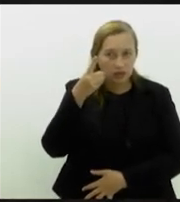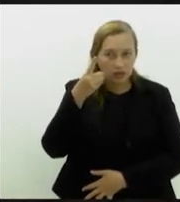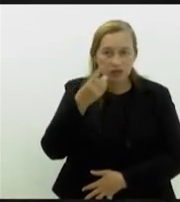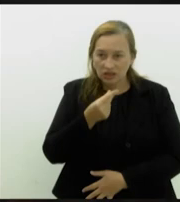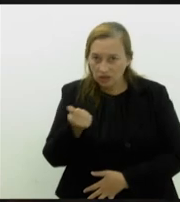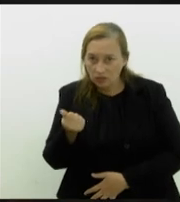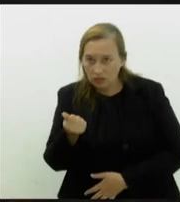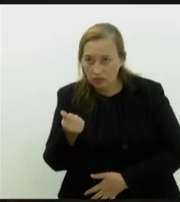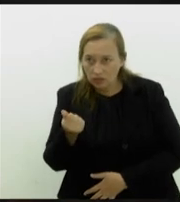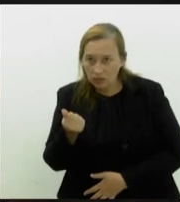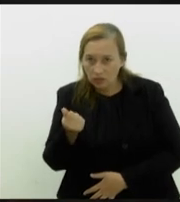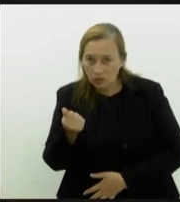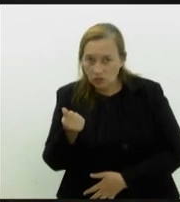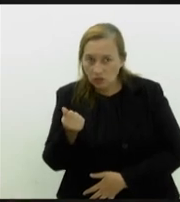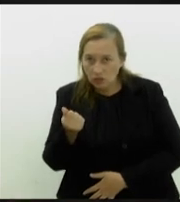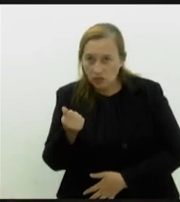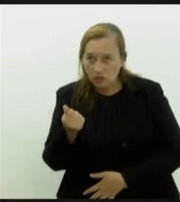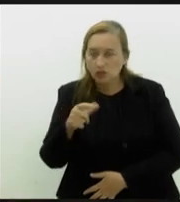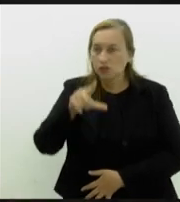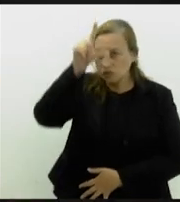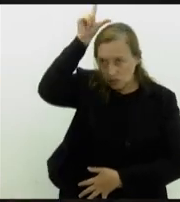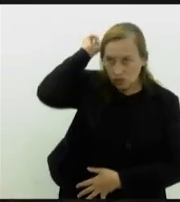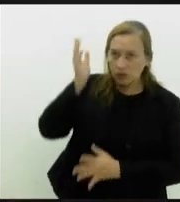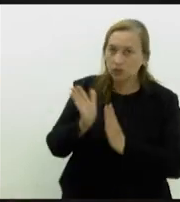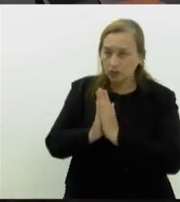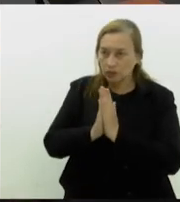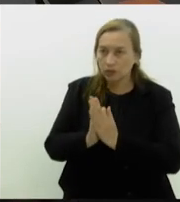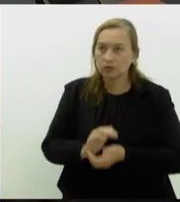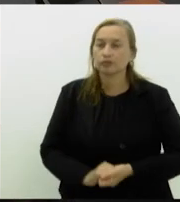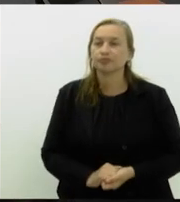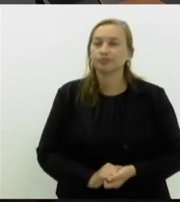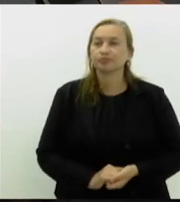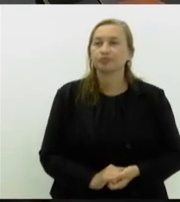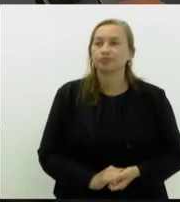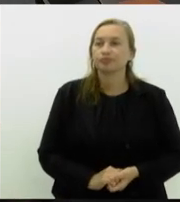Saiu. Deputado Luiz Paulo, por favor.